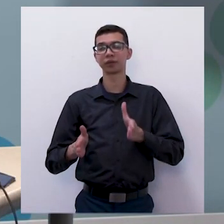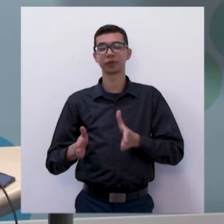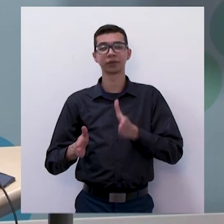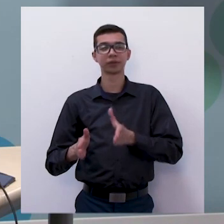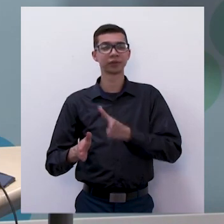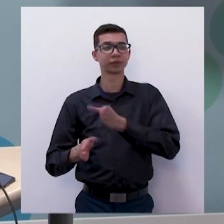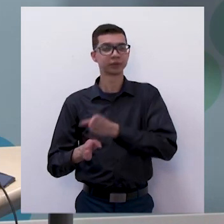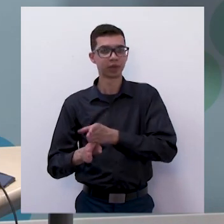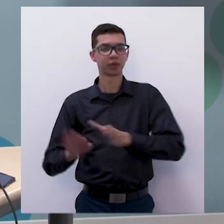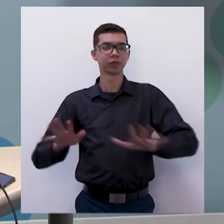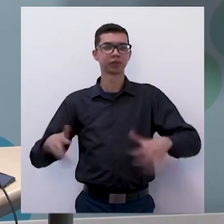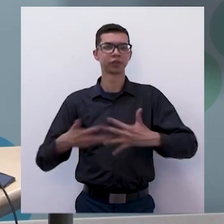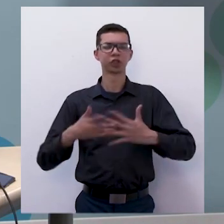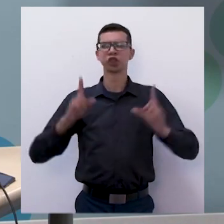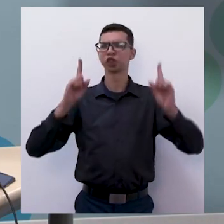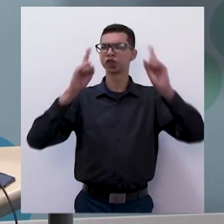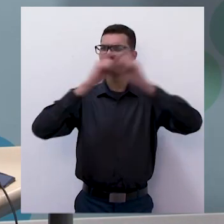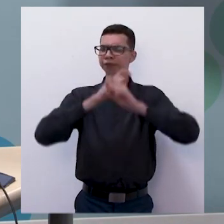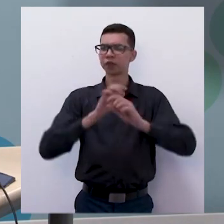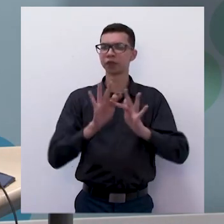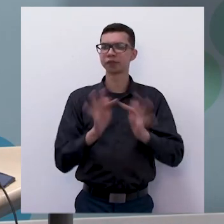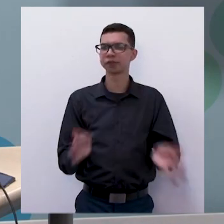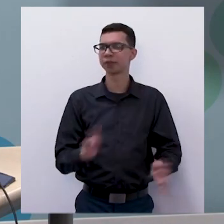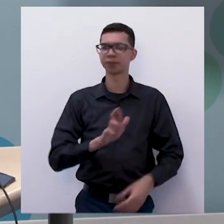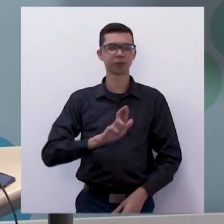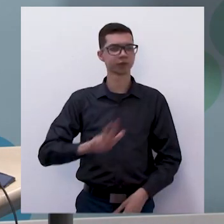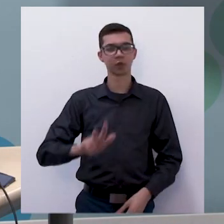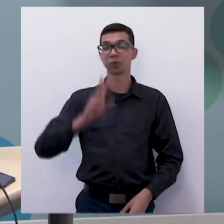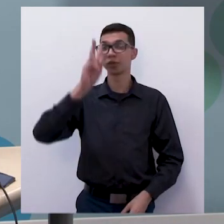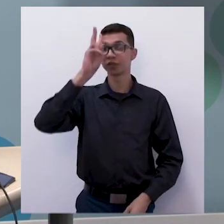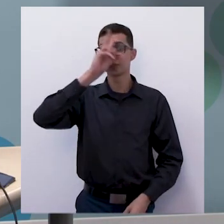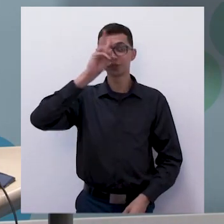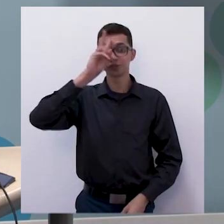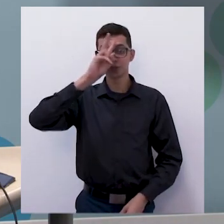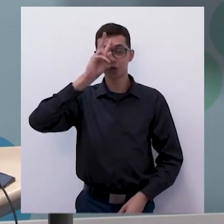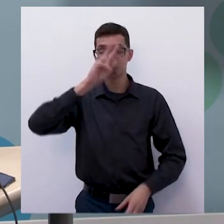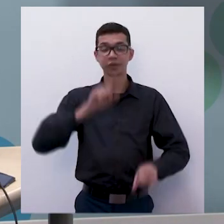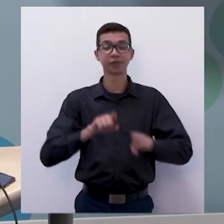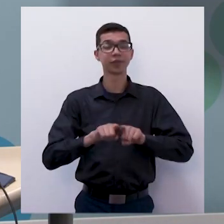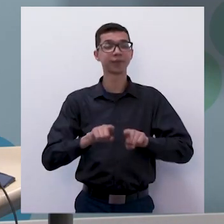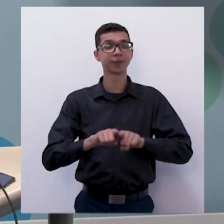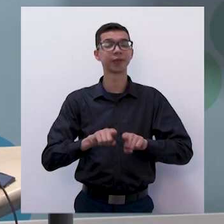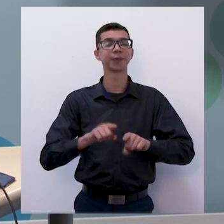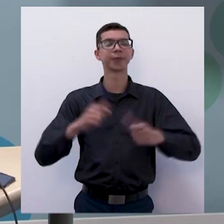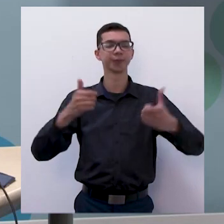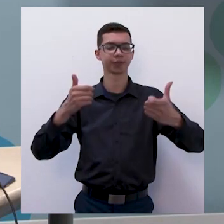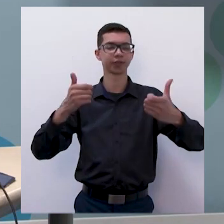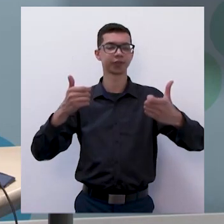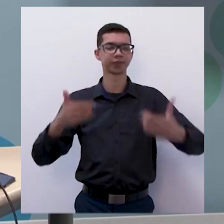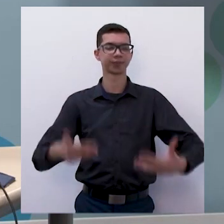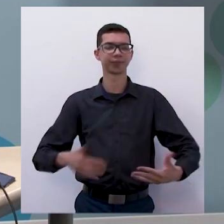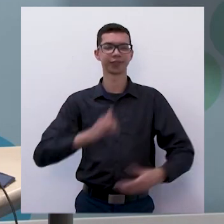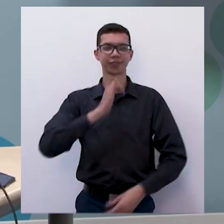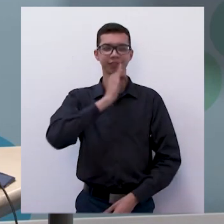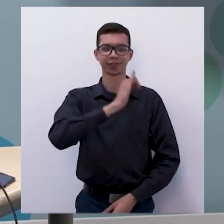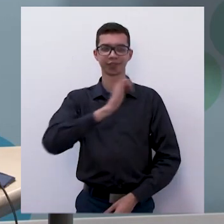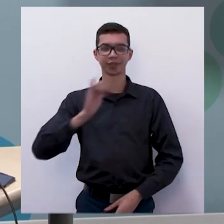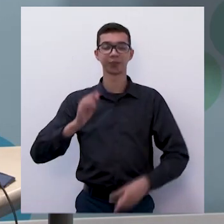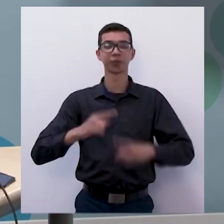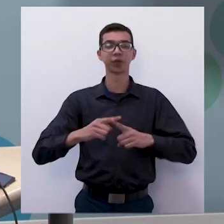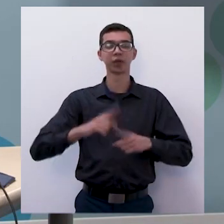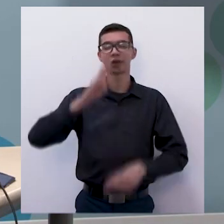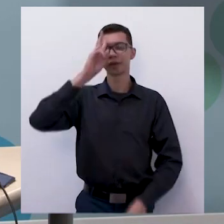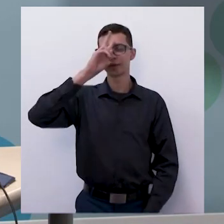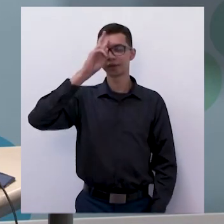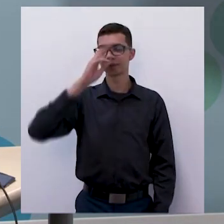simples, tá? Uma fonte histórica muito importante daí para a gente levantar a narrativa histórica